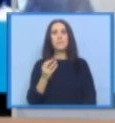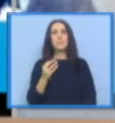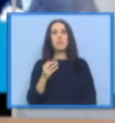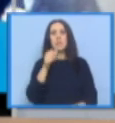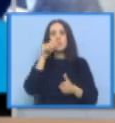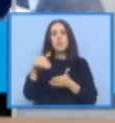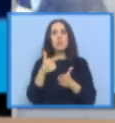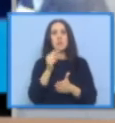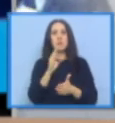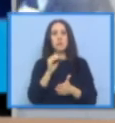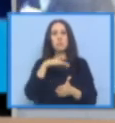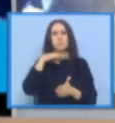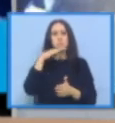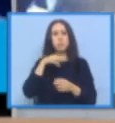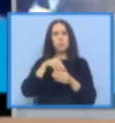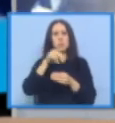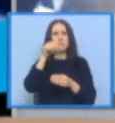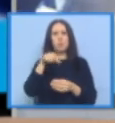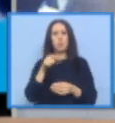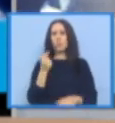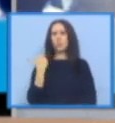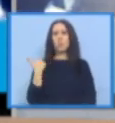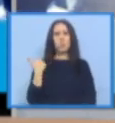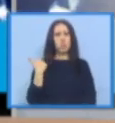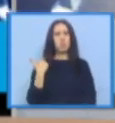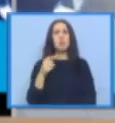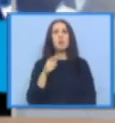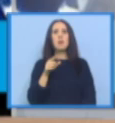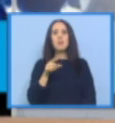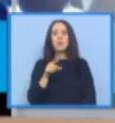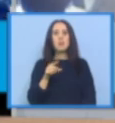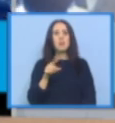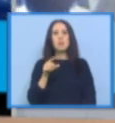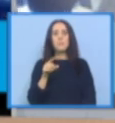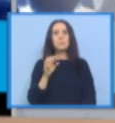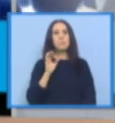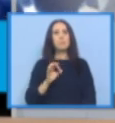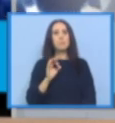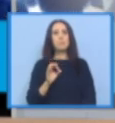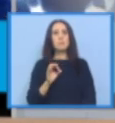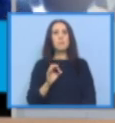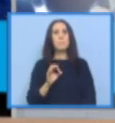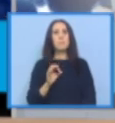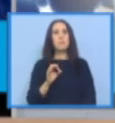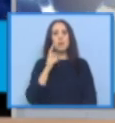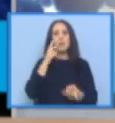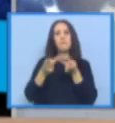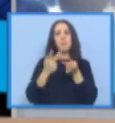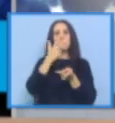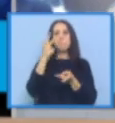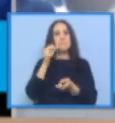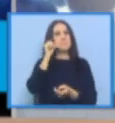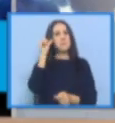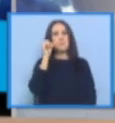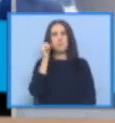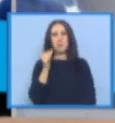do Tejo é uma questão muito recente, que ainda não está completamente avaliada em